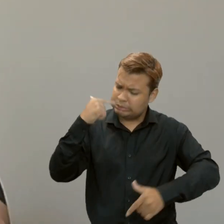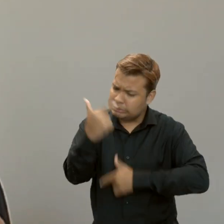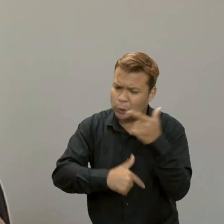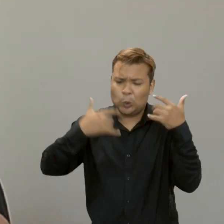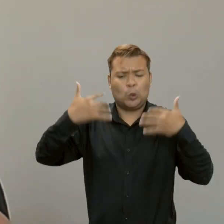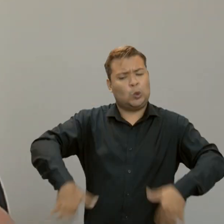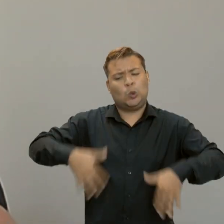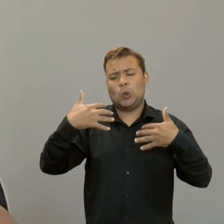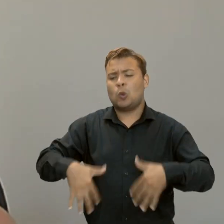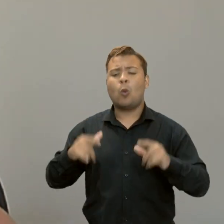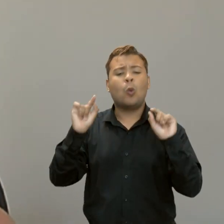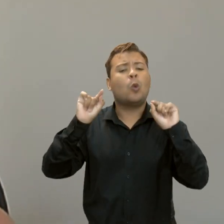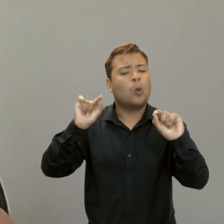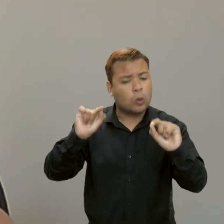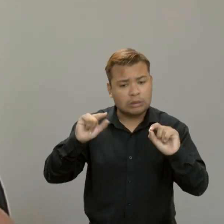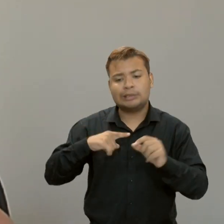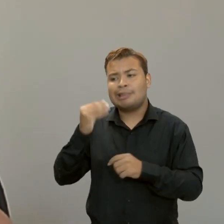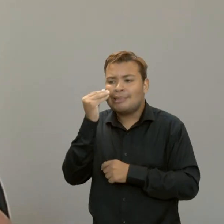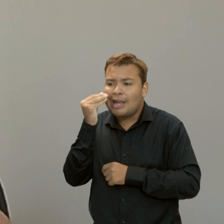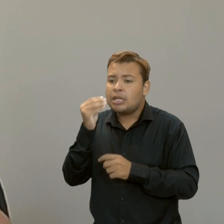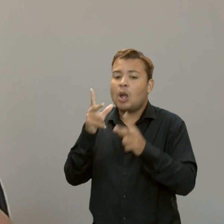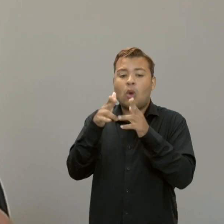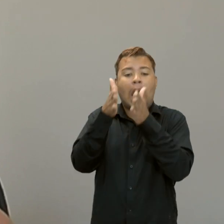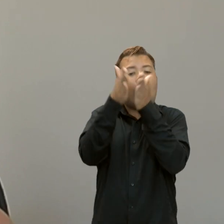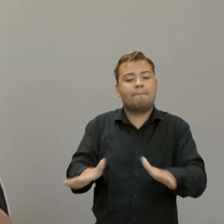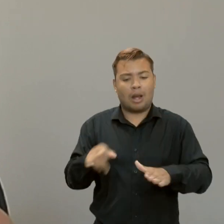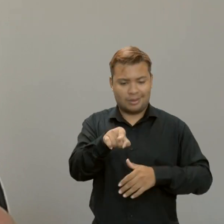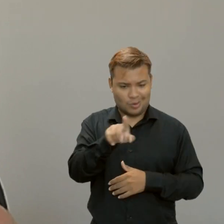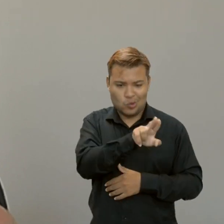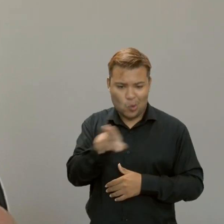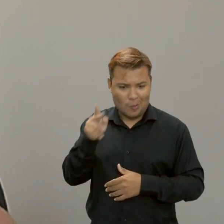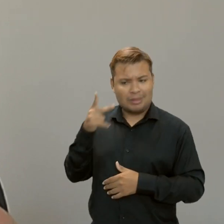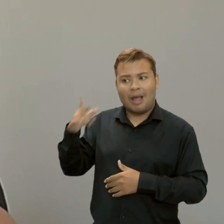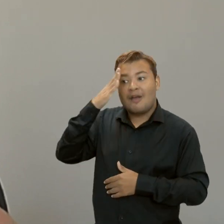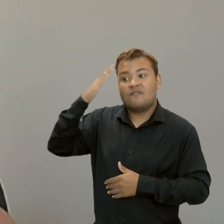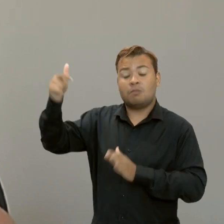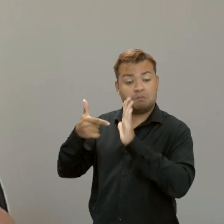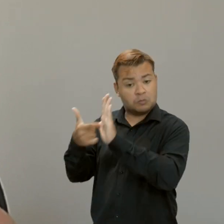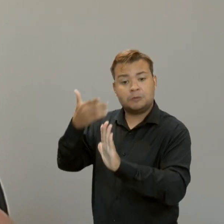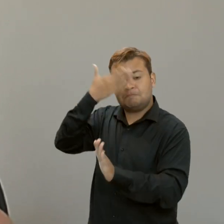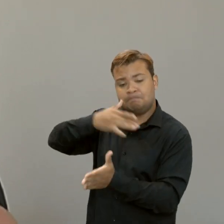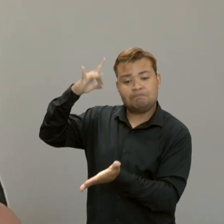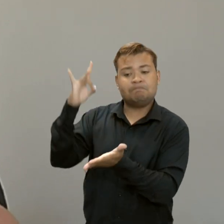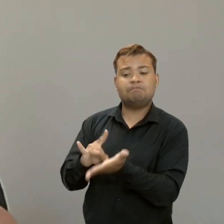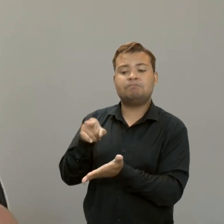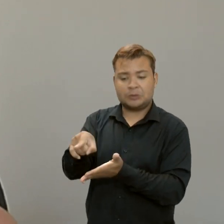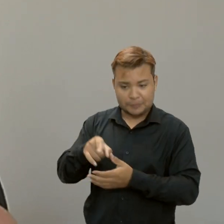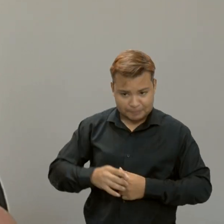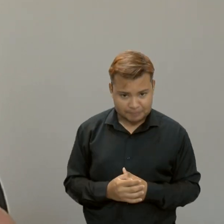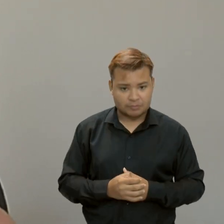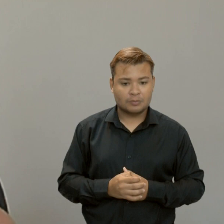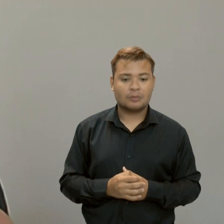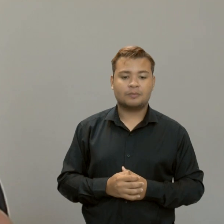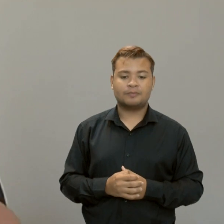é de buscar, não é? Essa reparação em relação ao nome da Leodegária, então, exatamente por esse